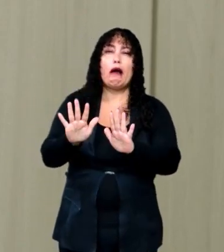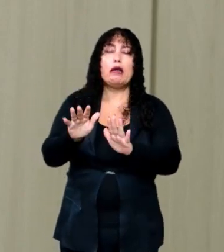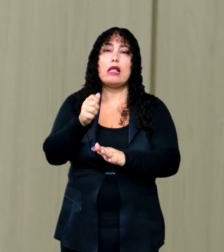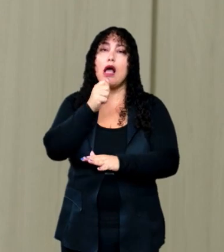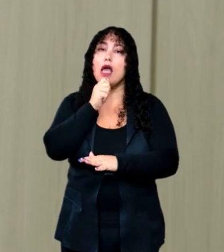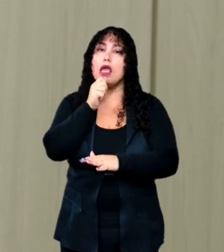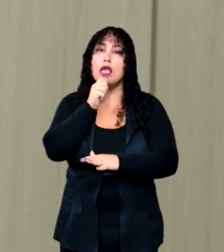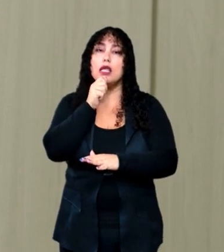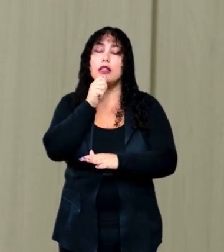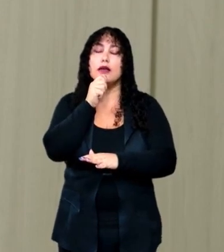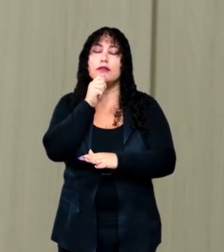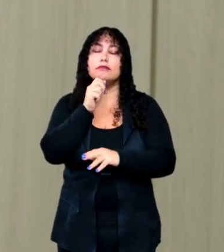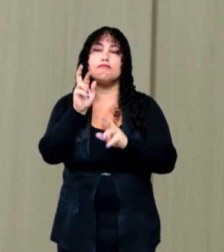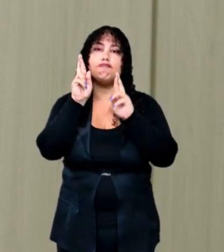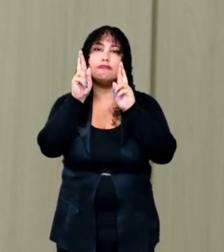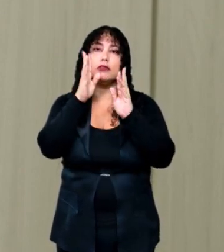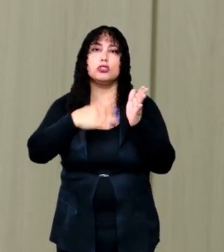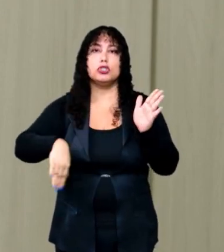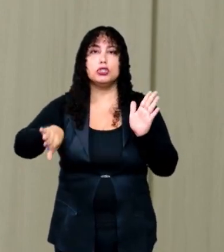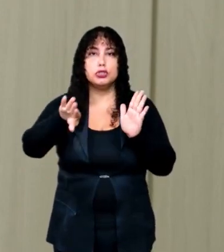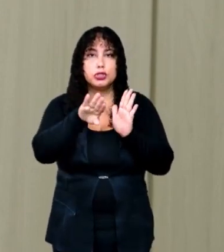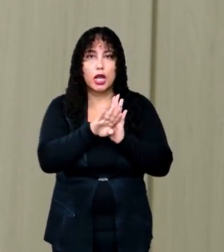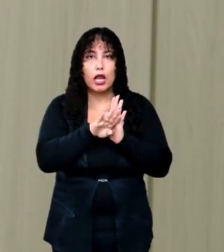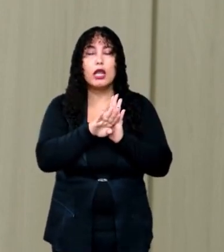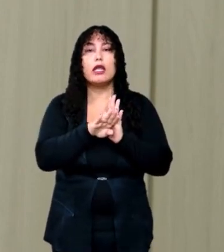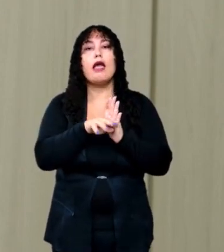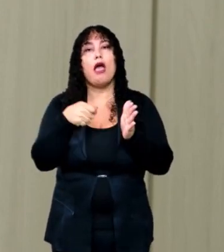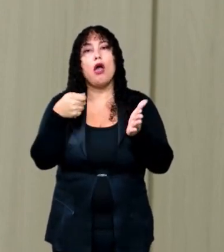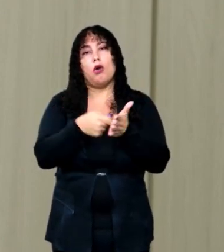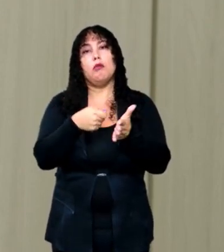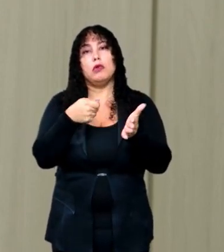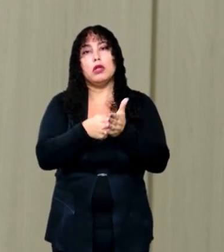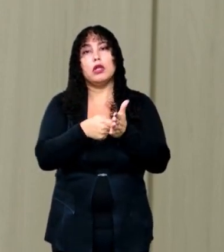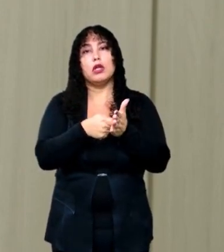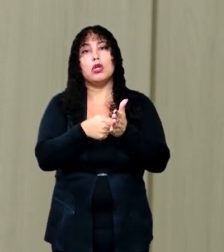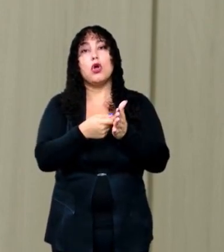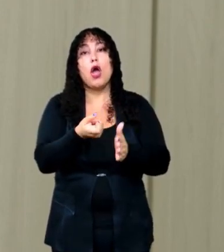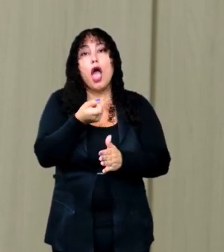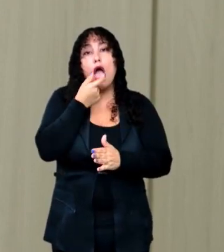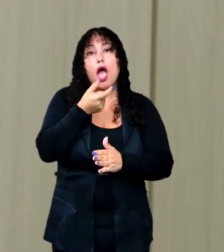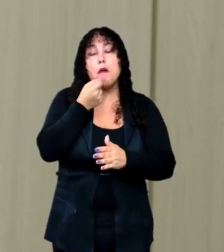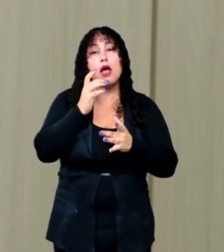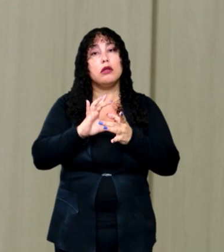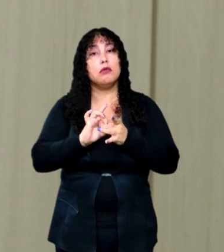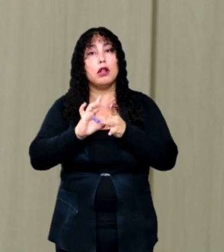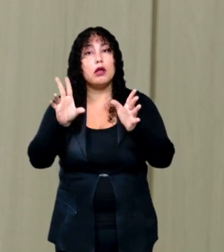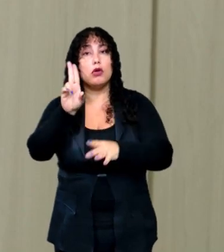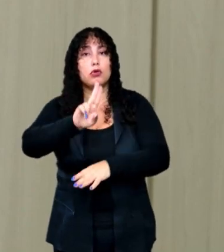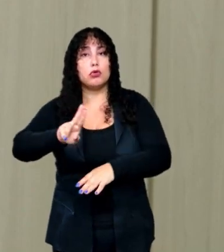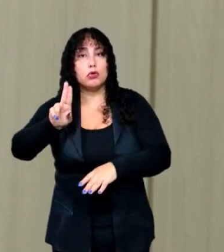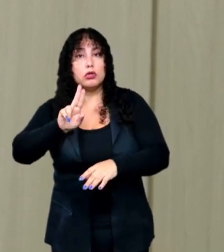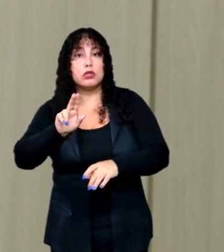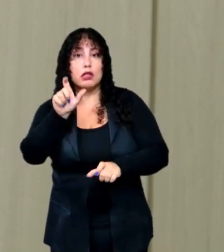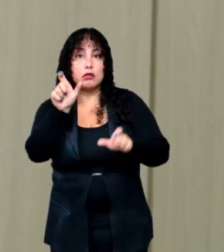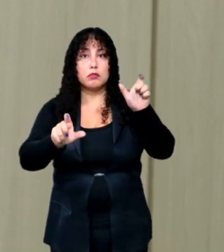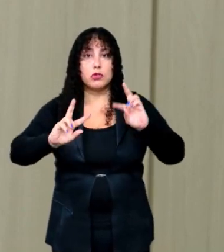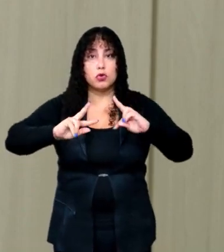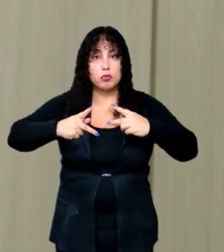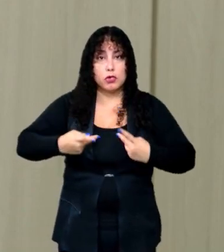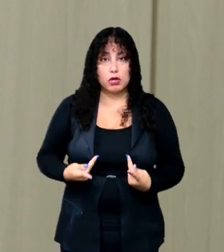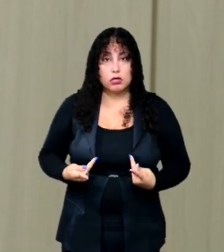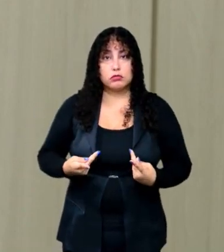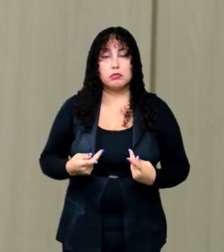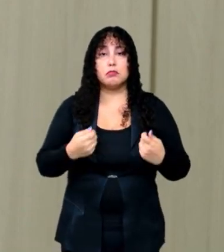teve, espero que ainda chegue, né? Mas que ainda é exigido para que os medicamentos sejam liberados para utilização em pessoas, em